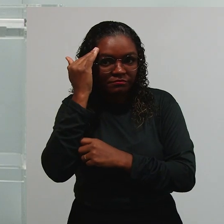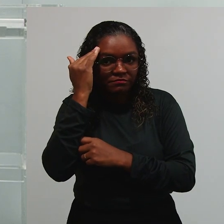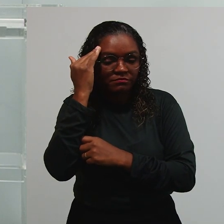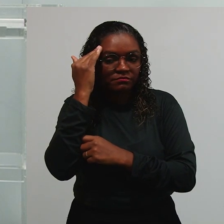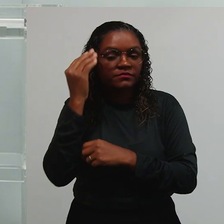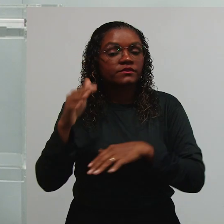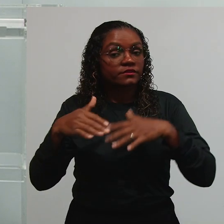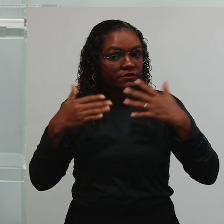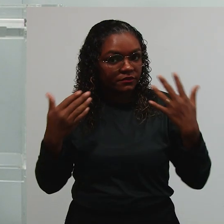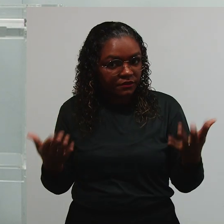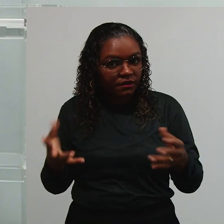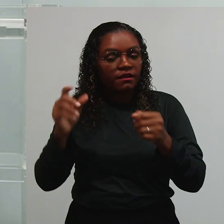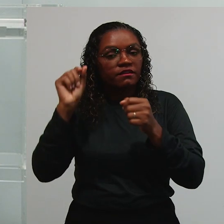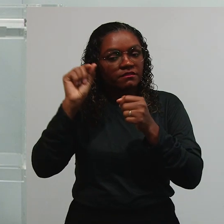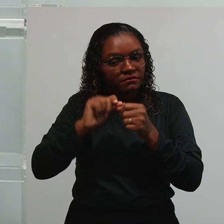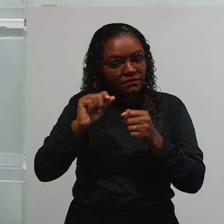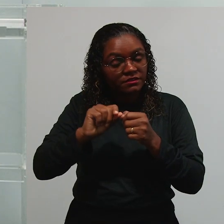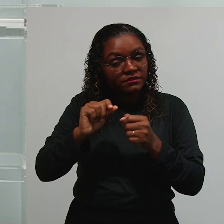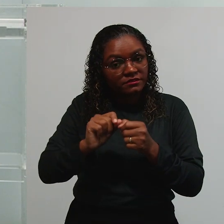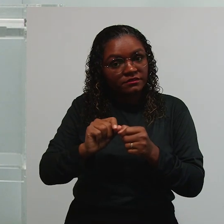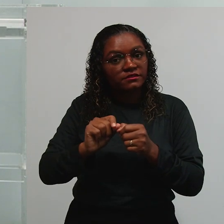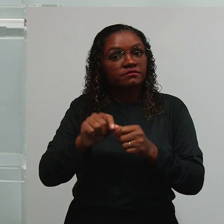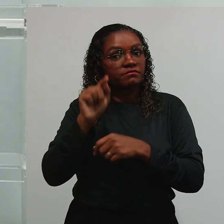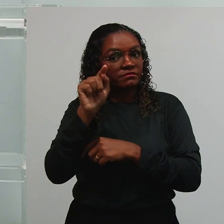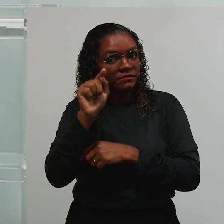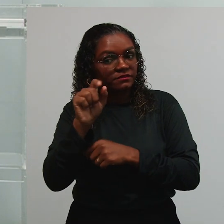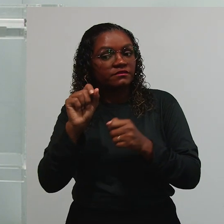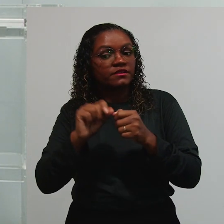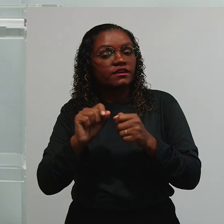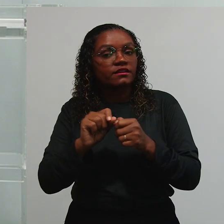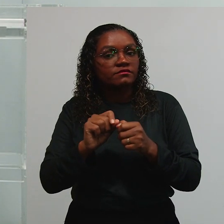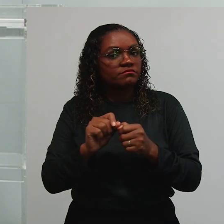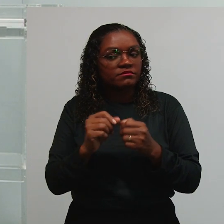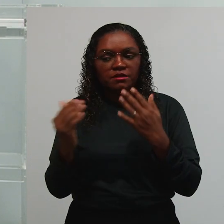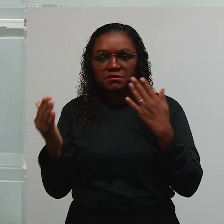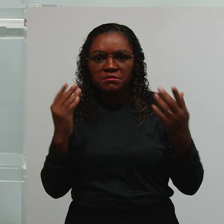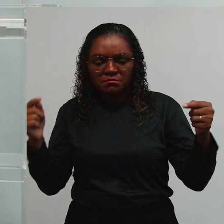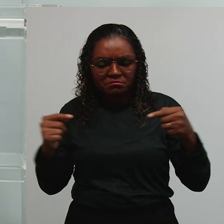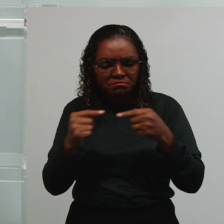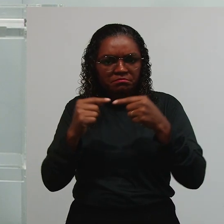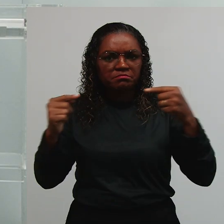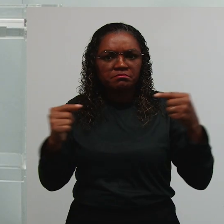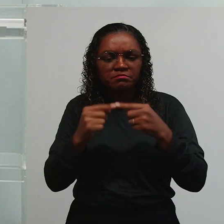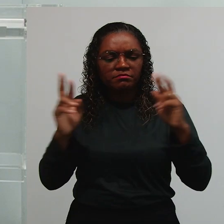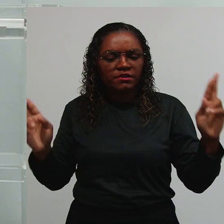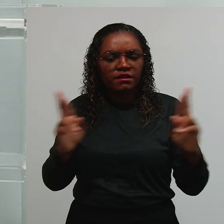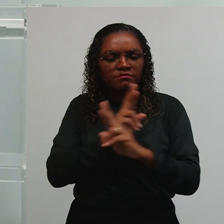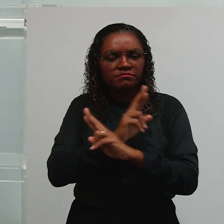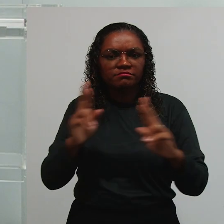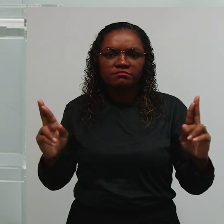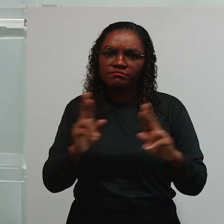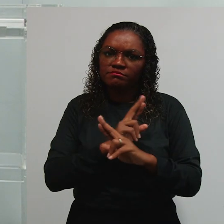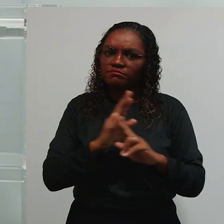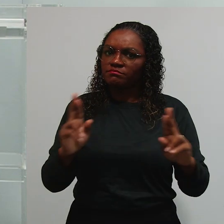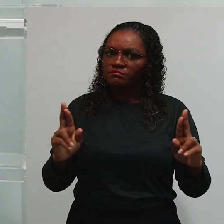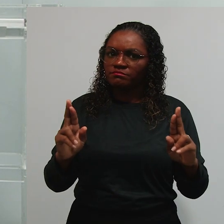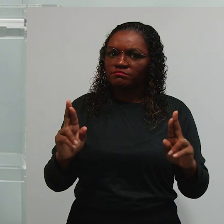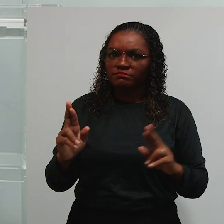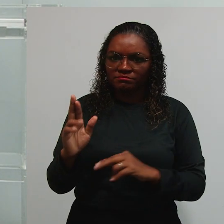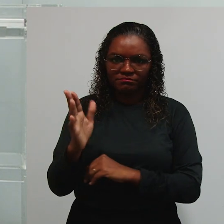subsidiam. Então, você vai fazer, literalmente, um diálogo. Esse diálogo é entre a sua